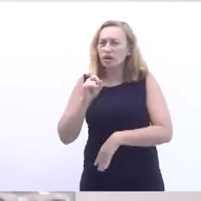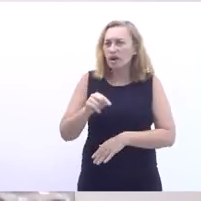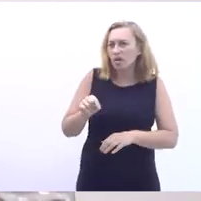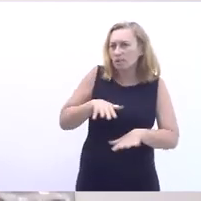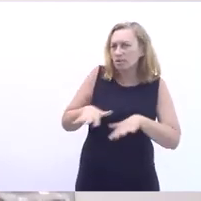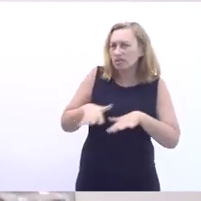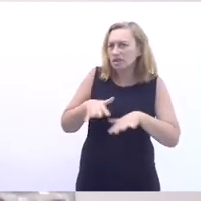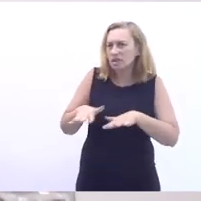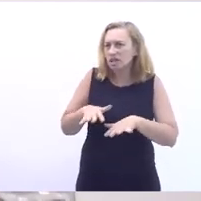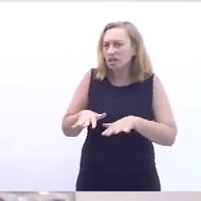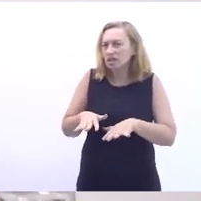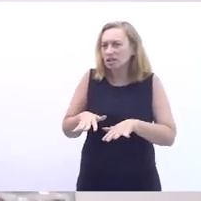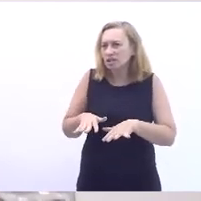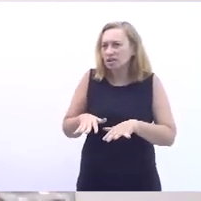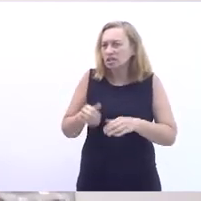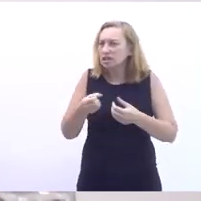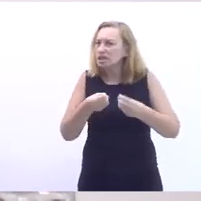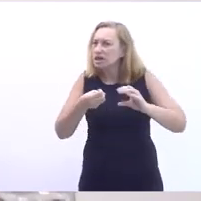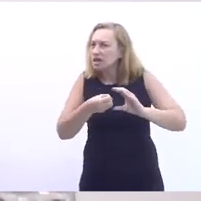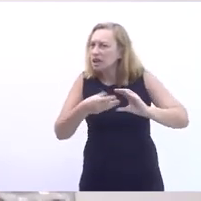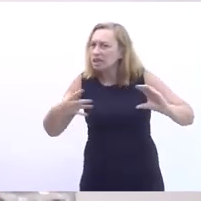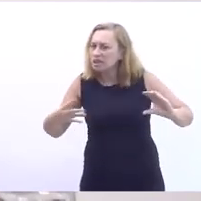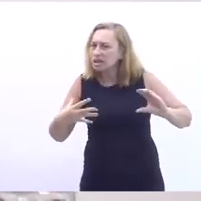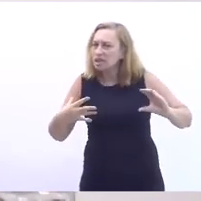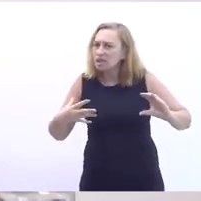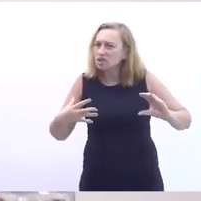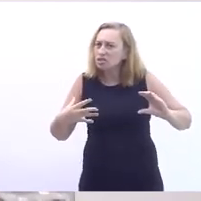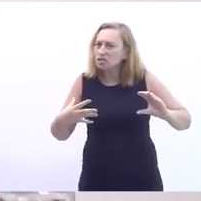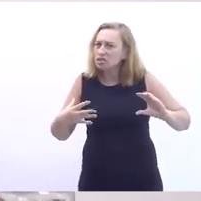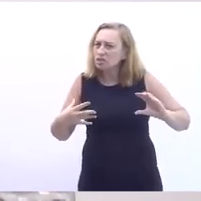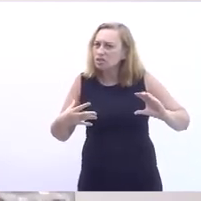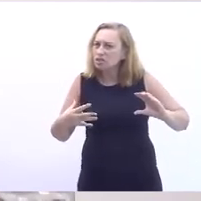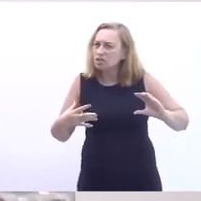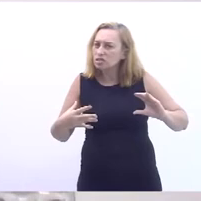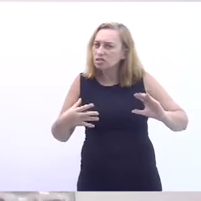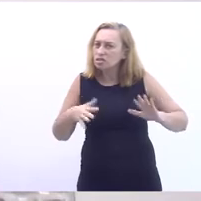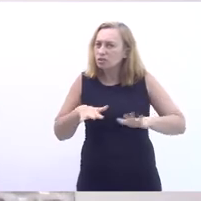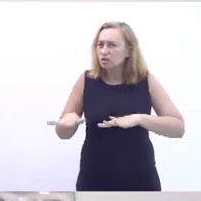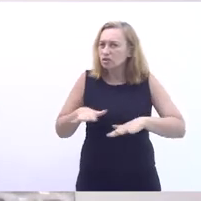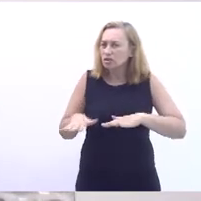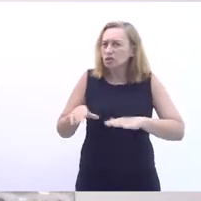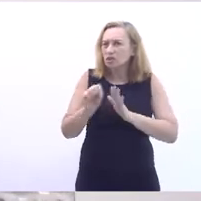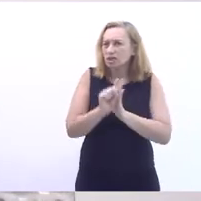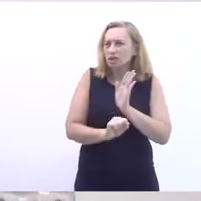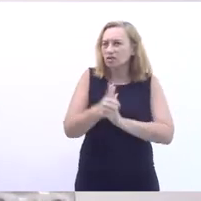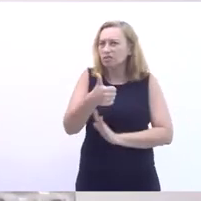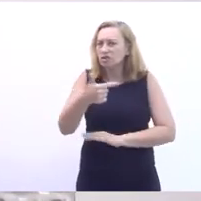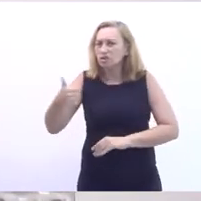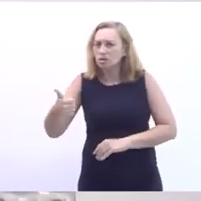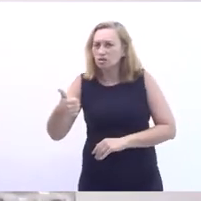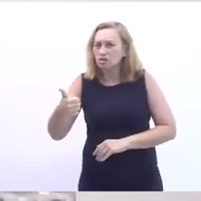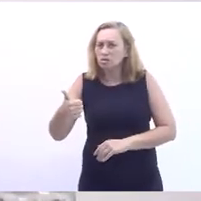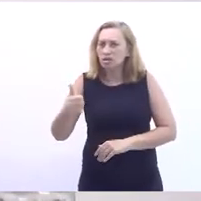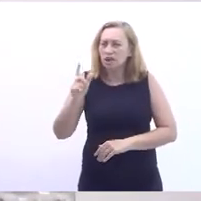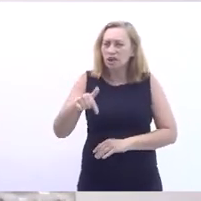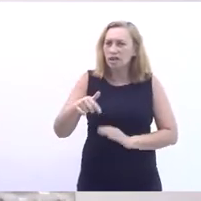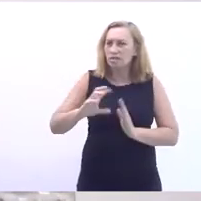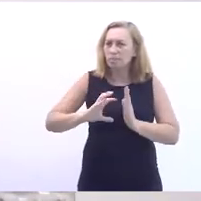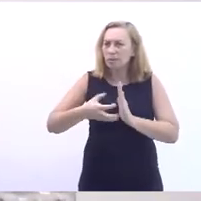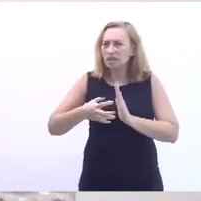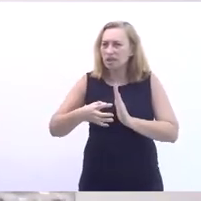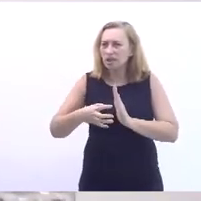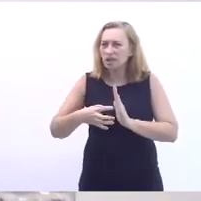manifestação que traz as características das maiorias grande da maioria das grandes manifestações do Século 21 ou seja a parte da área